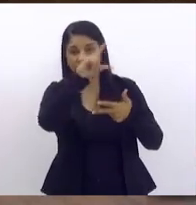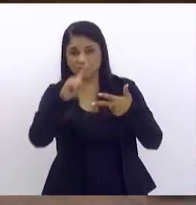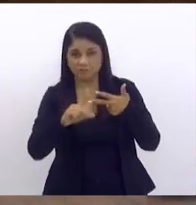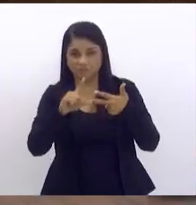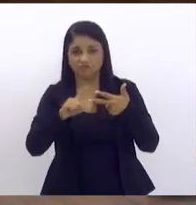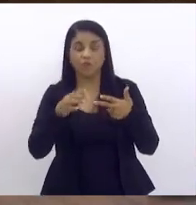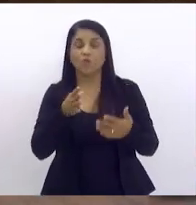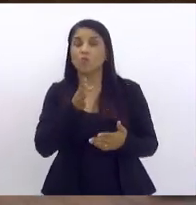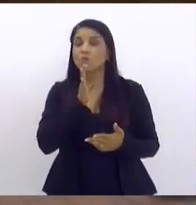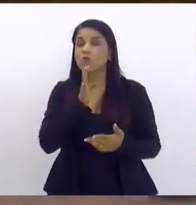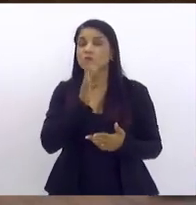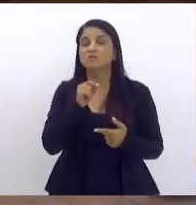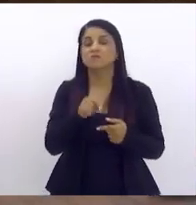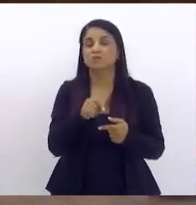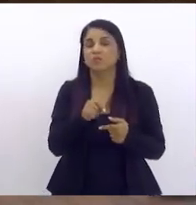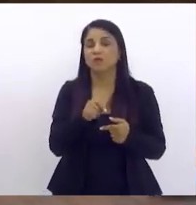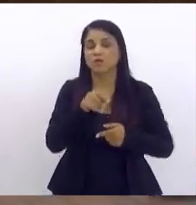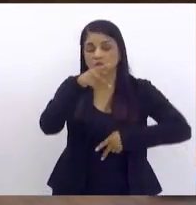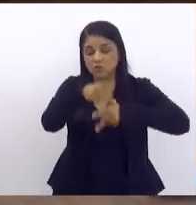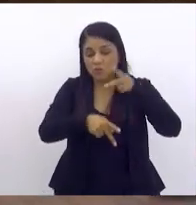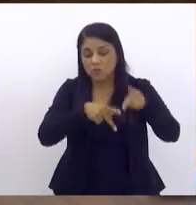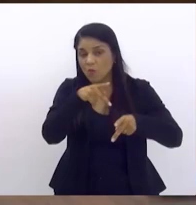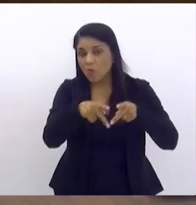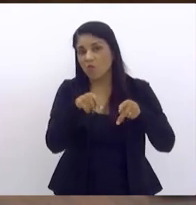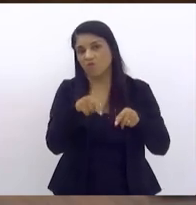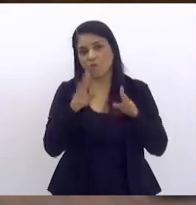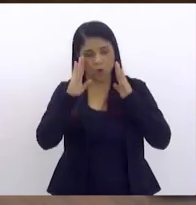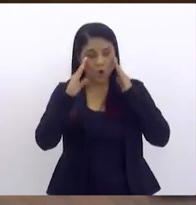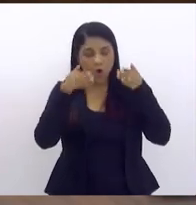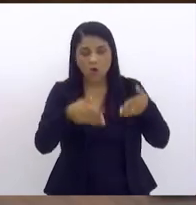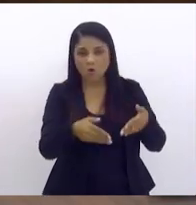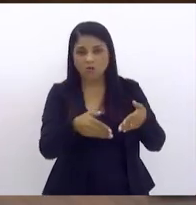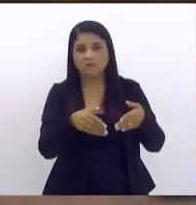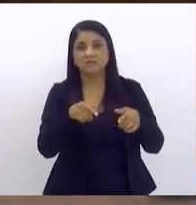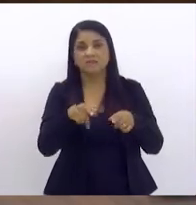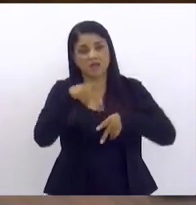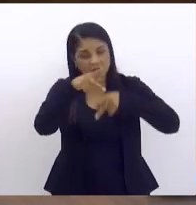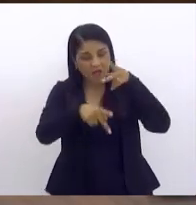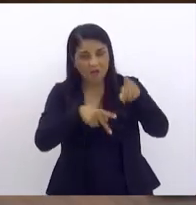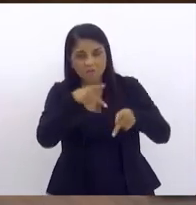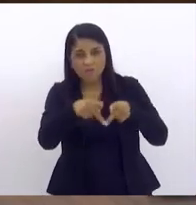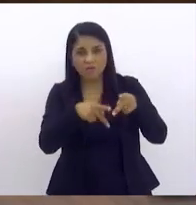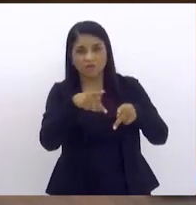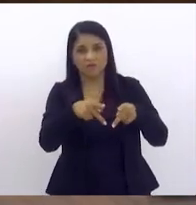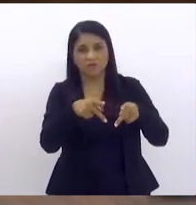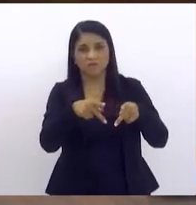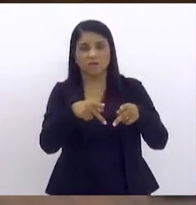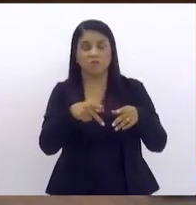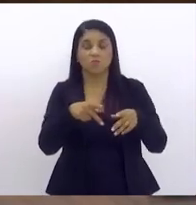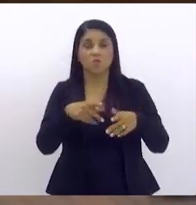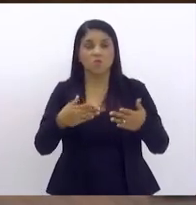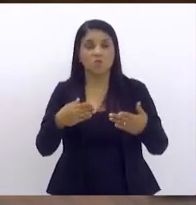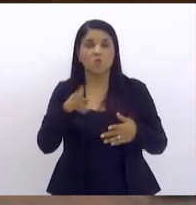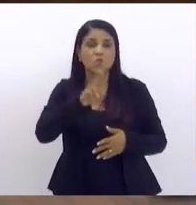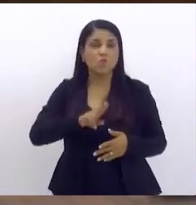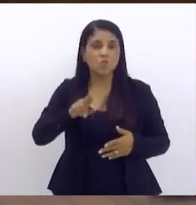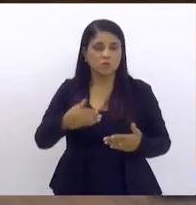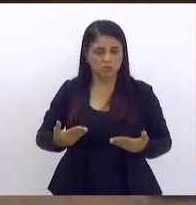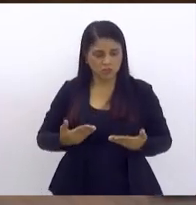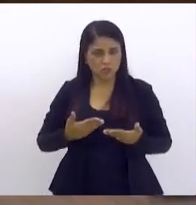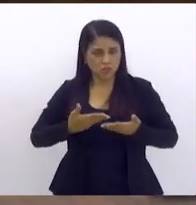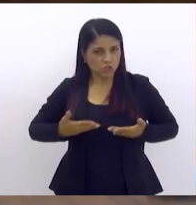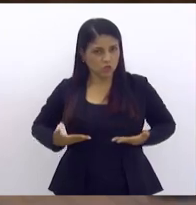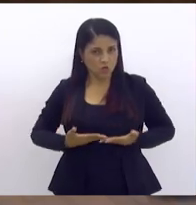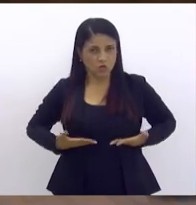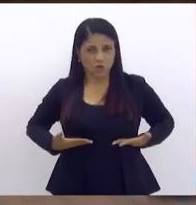povo e deva ser como tal. Se a nossa população usa cropped, usa short, usa bermuda, é o que deve